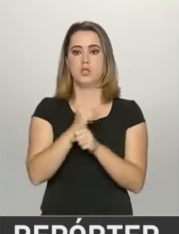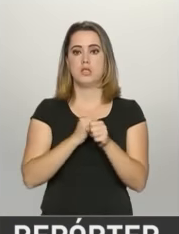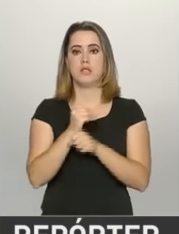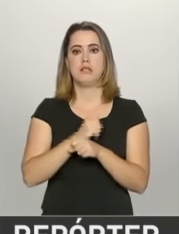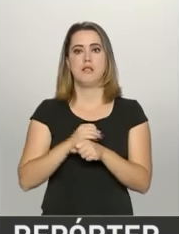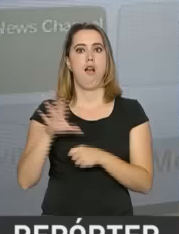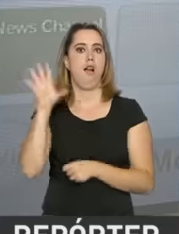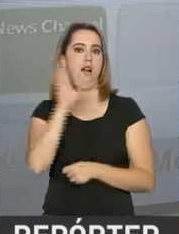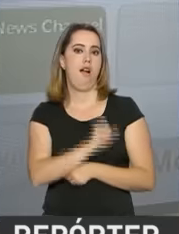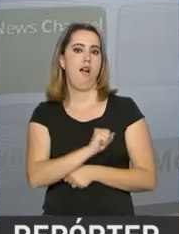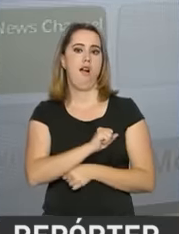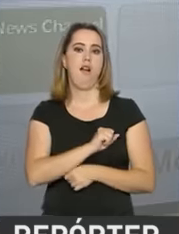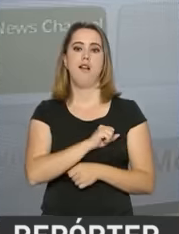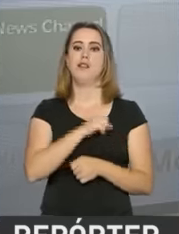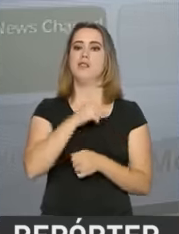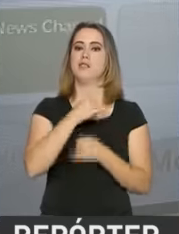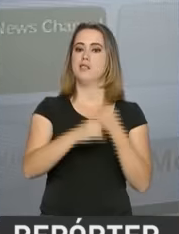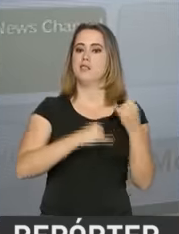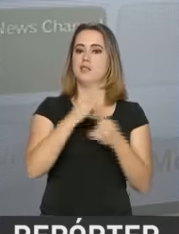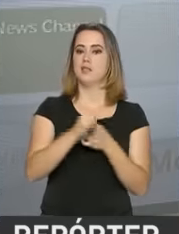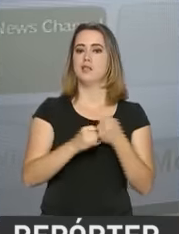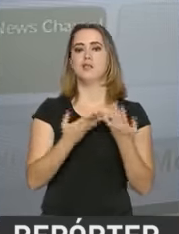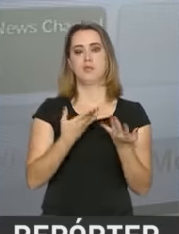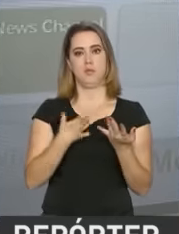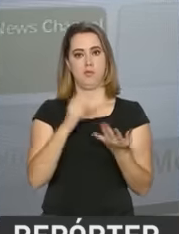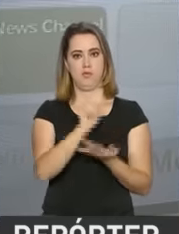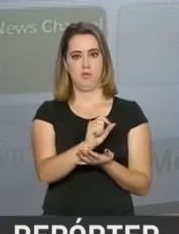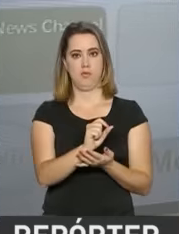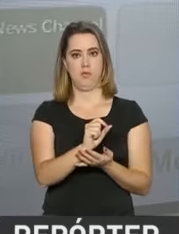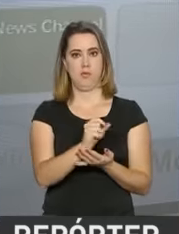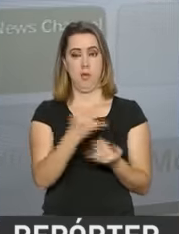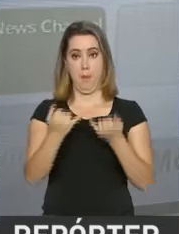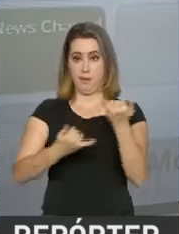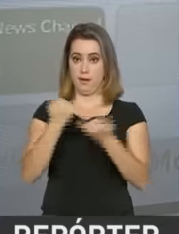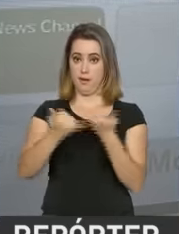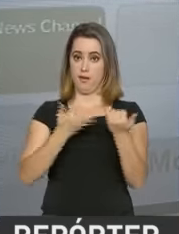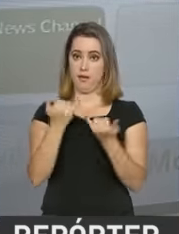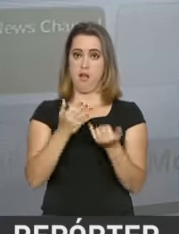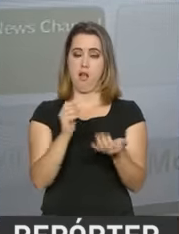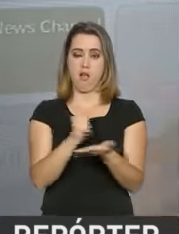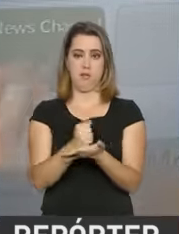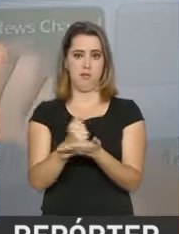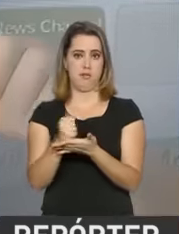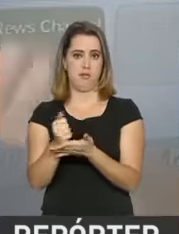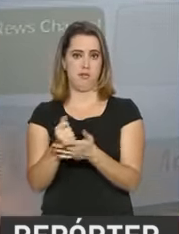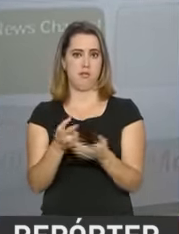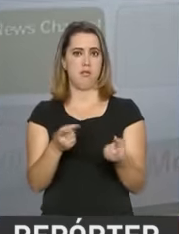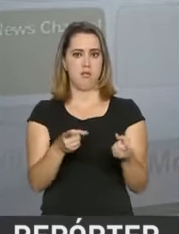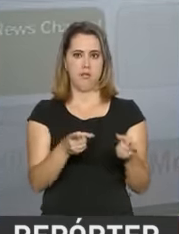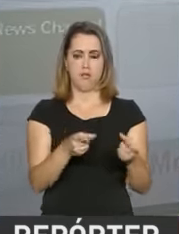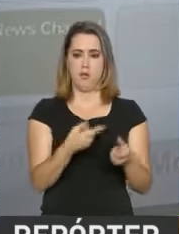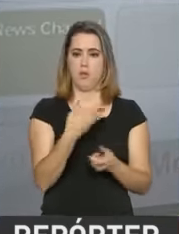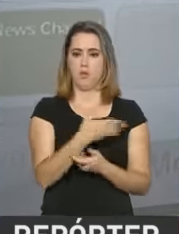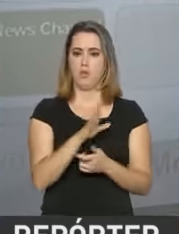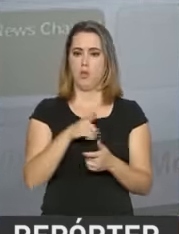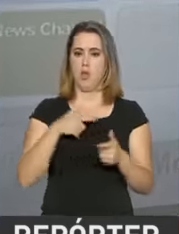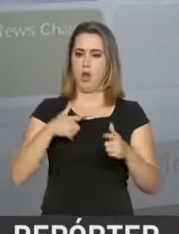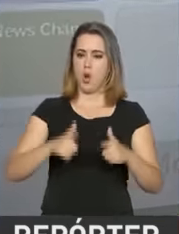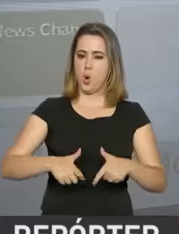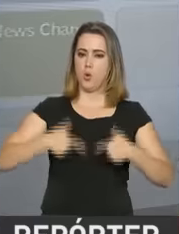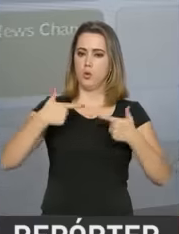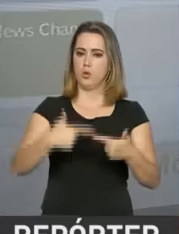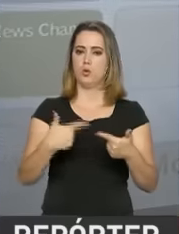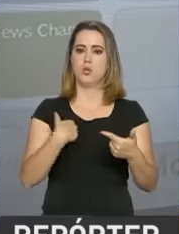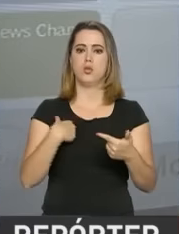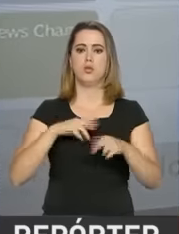jogos online. Luta, fábrica, um pouquinho daquele ali que eu tava jogando,